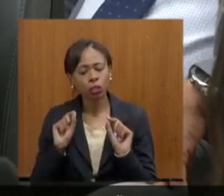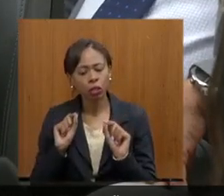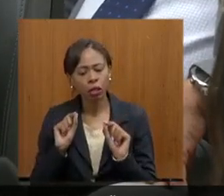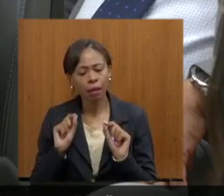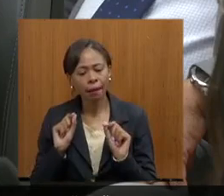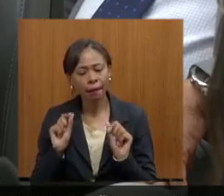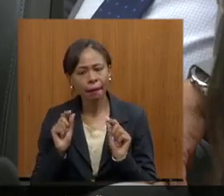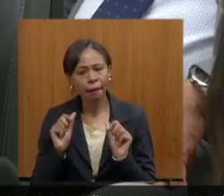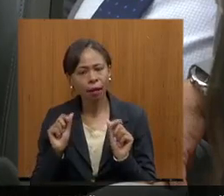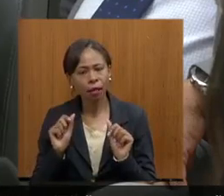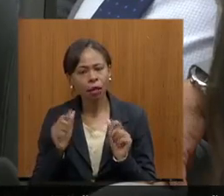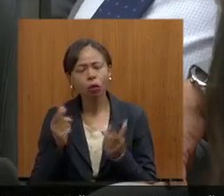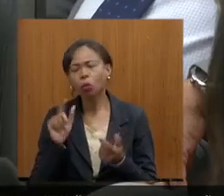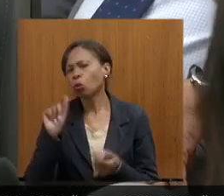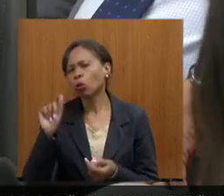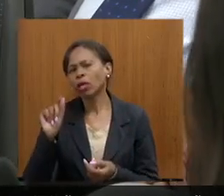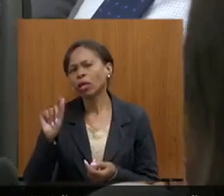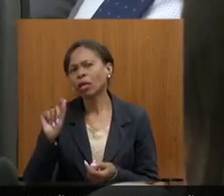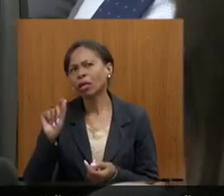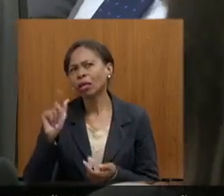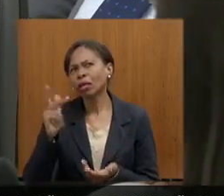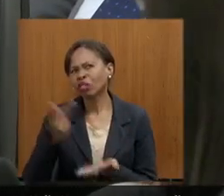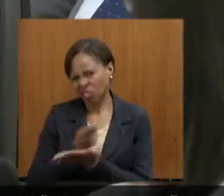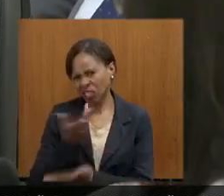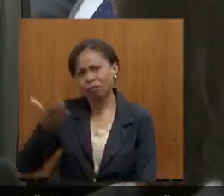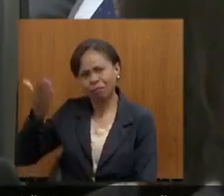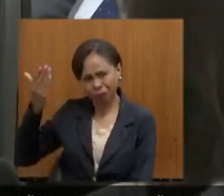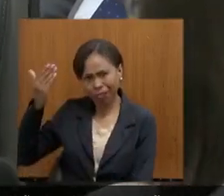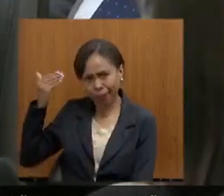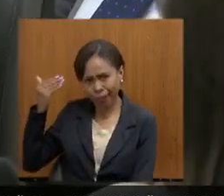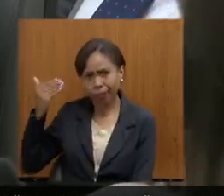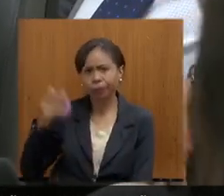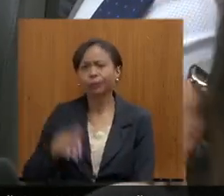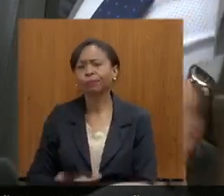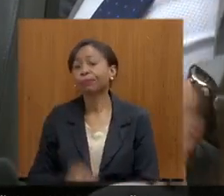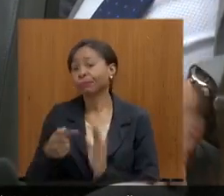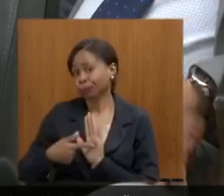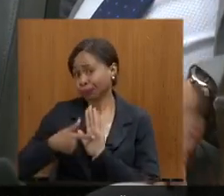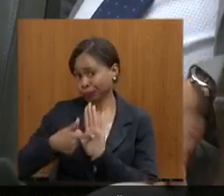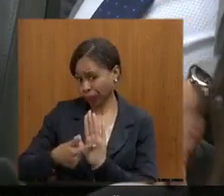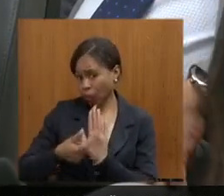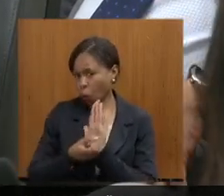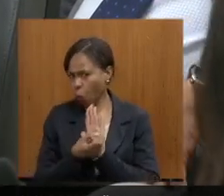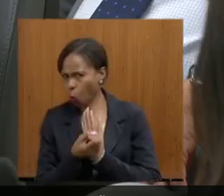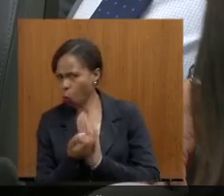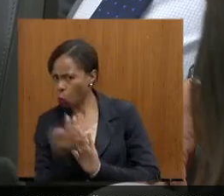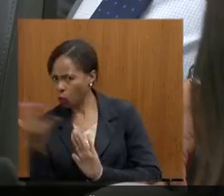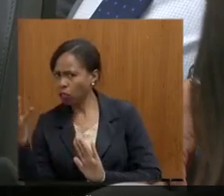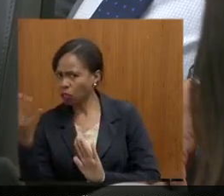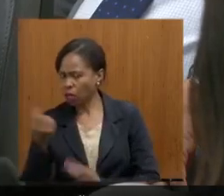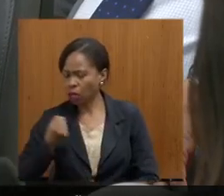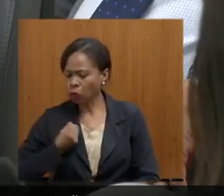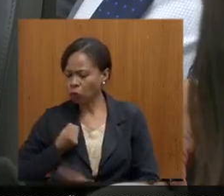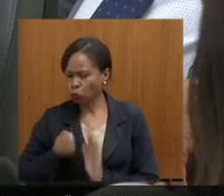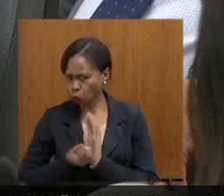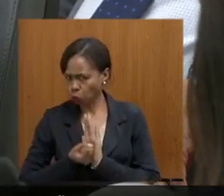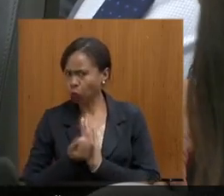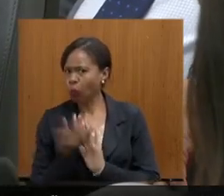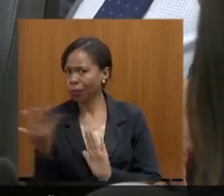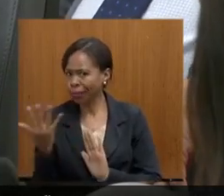o que seria no passado eu vou lhe colocar os números né sim são números que